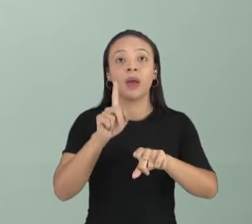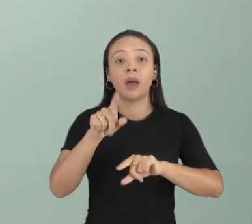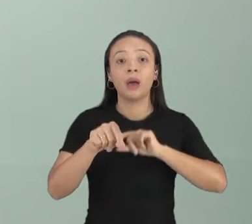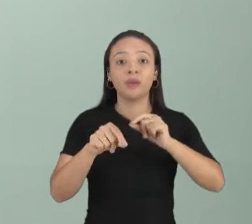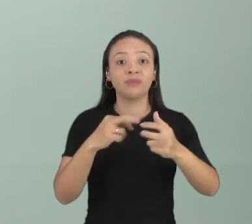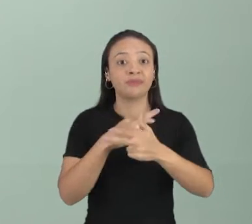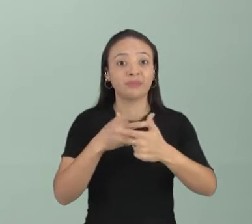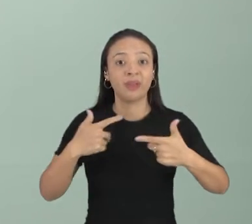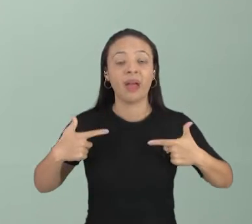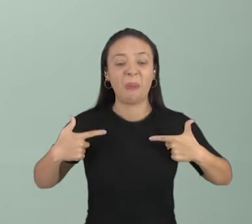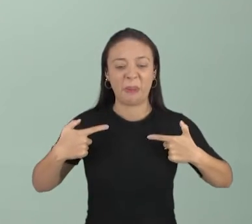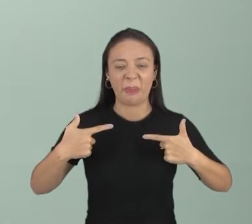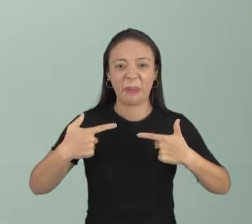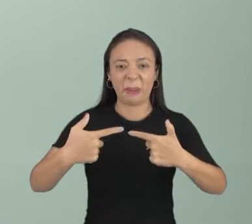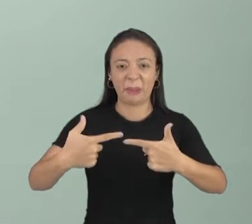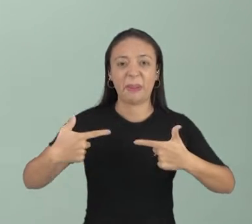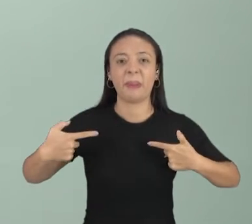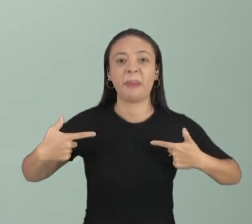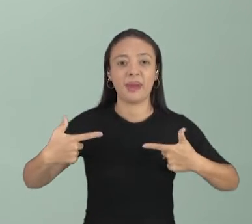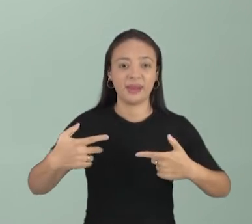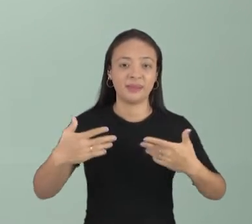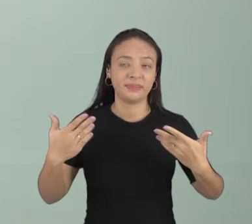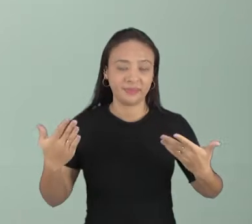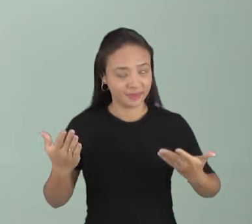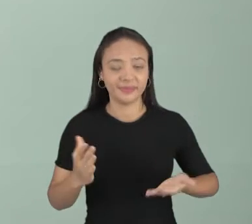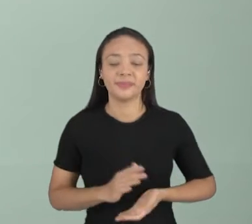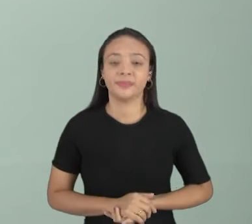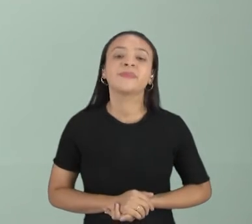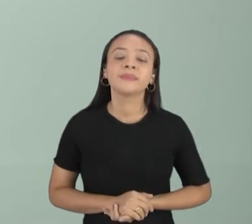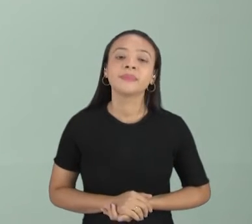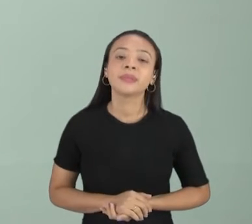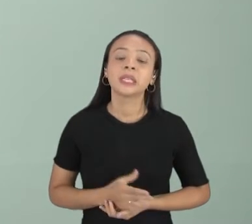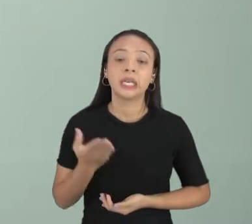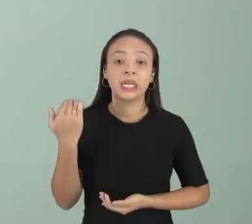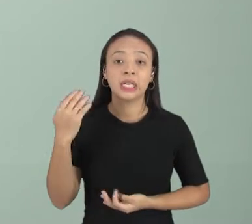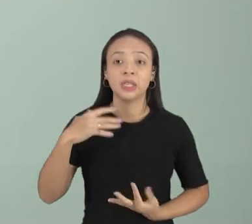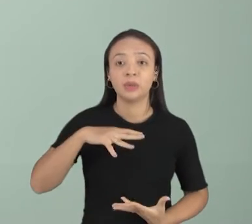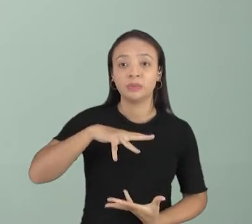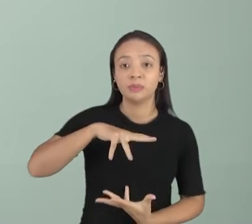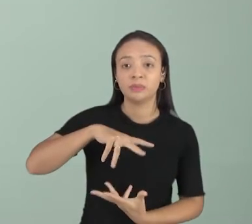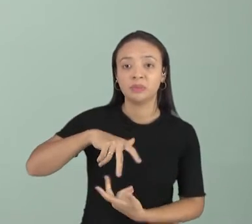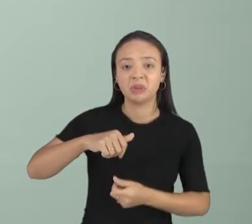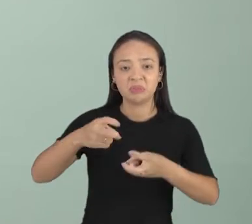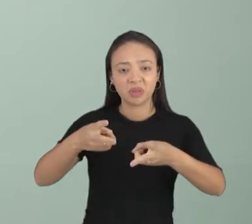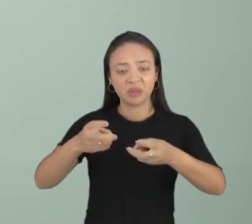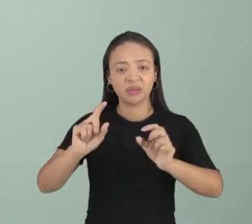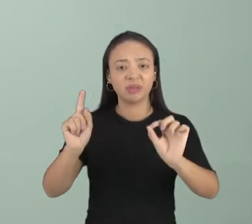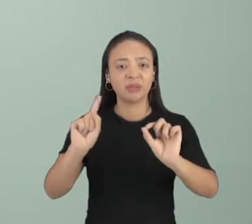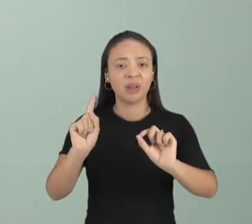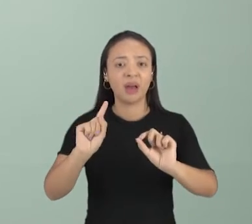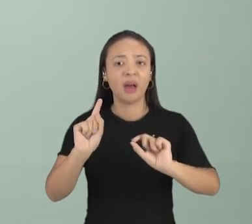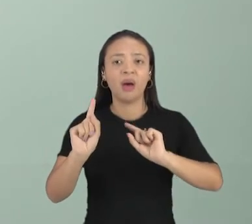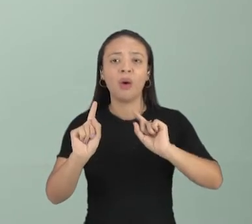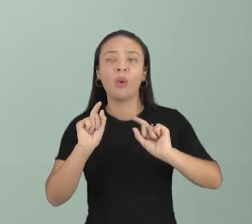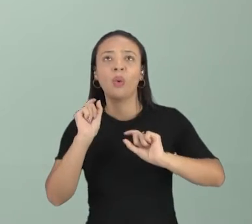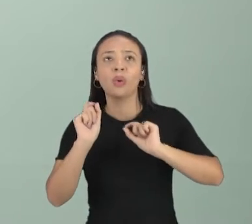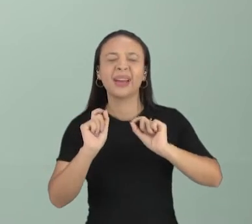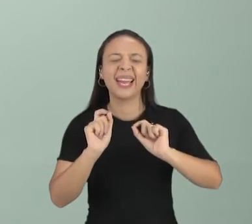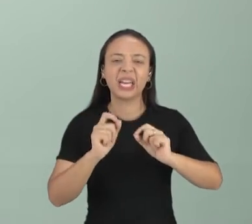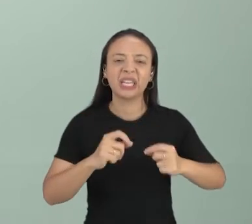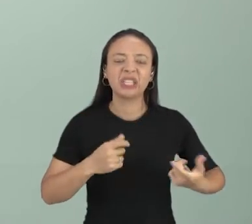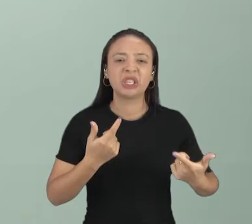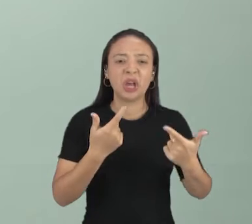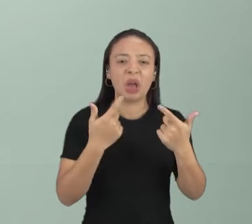das guerras, né? Até então a humanidade não tinha percebido uma extensão tão grande de um